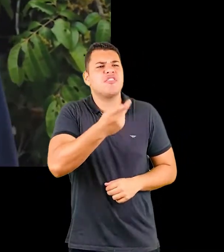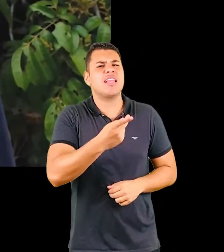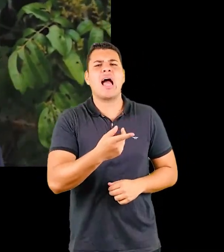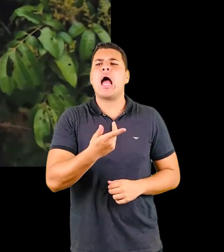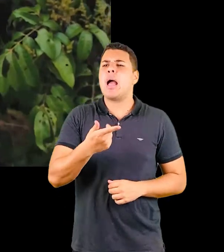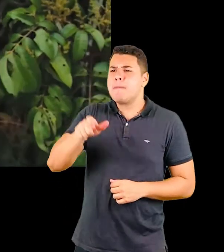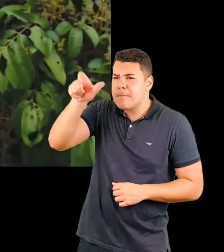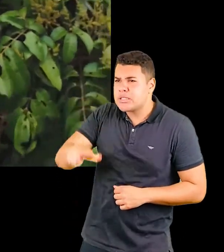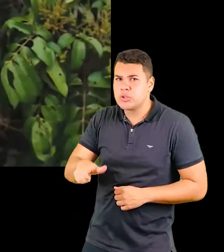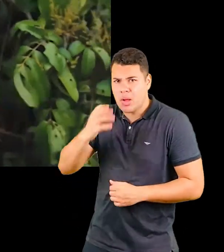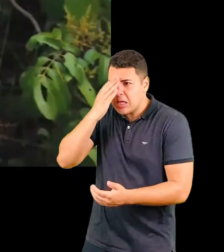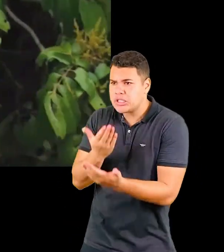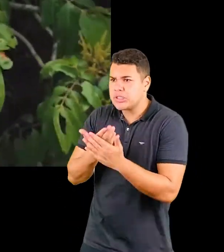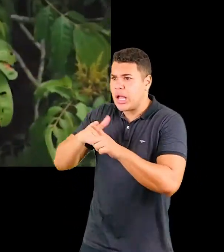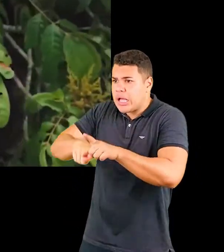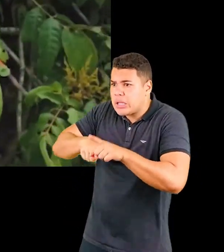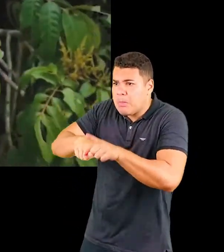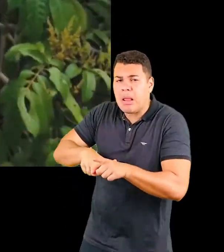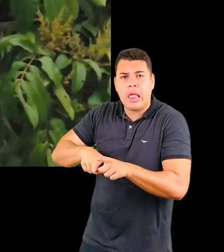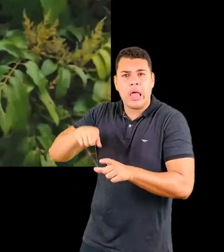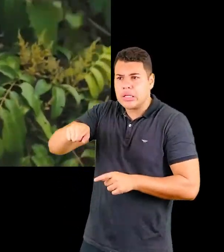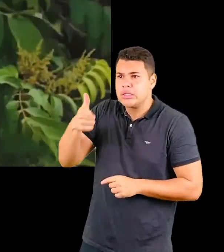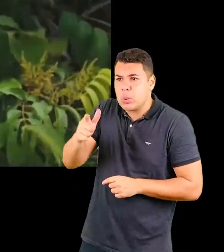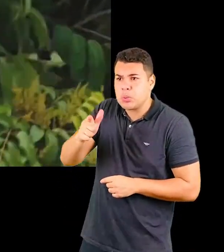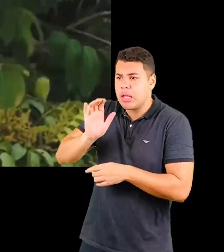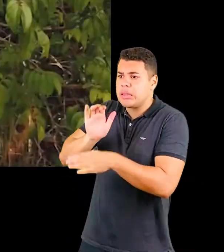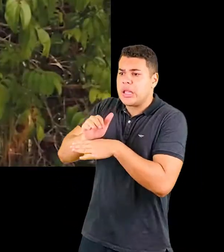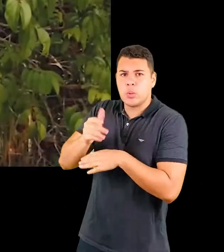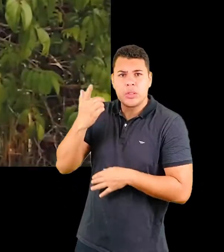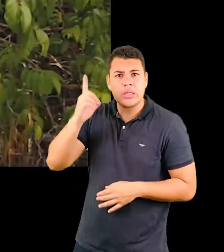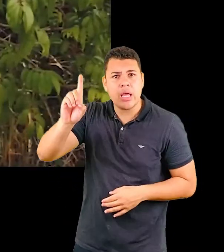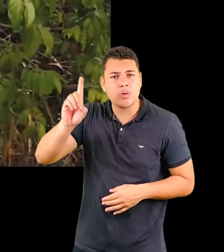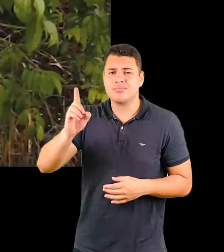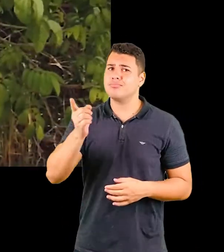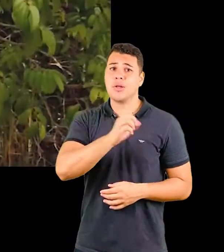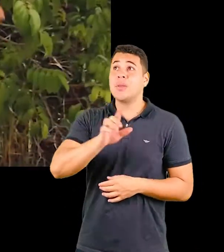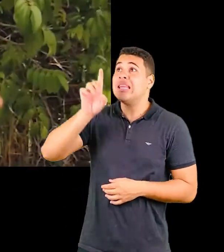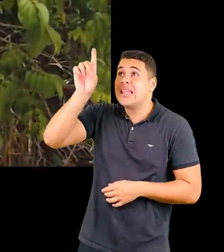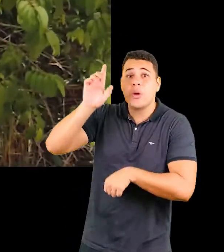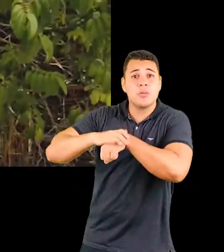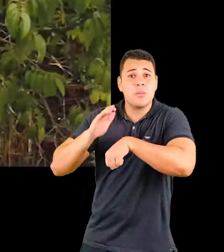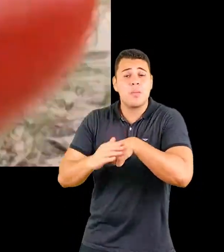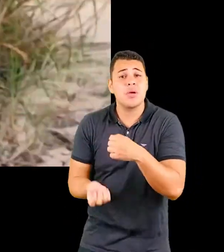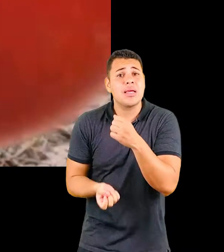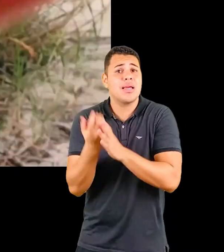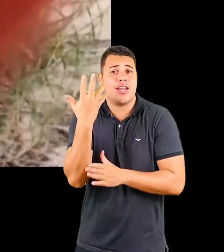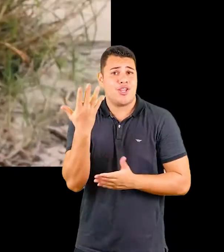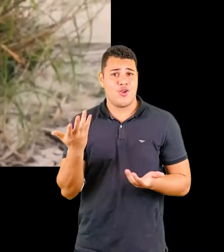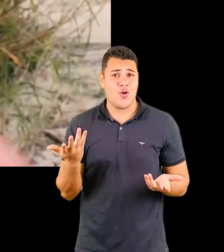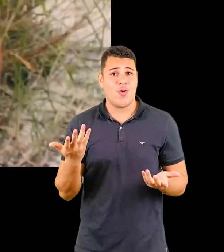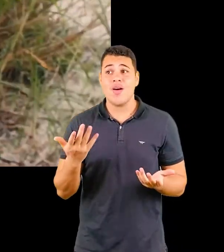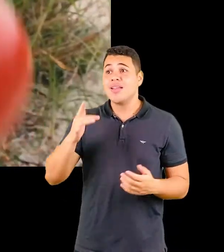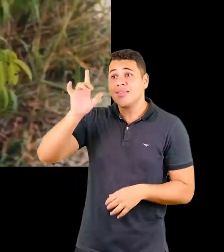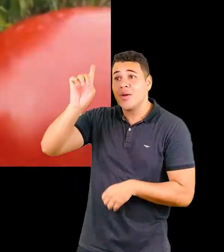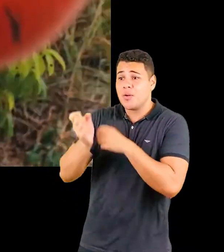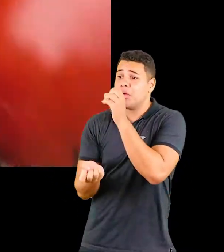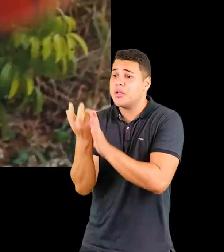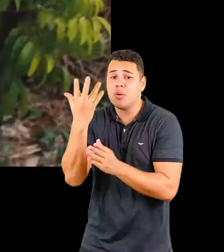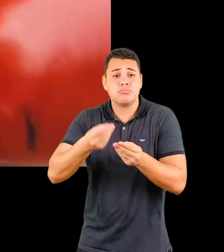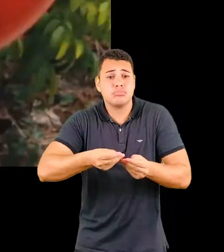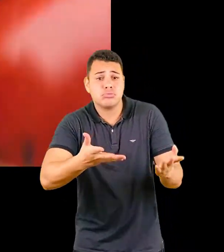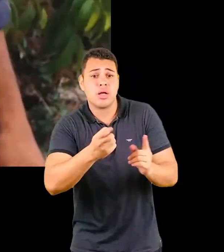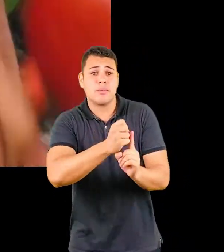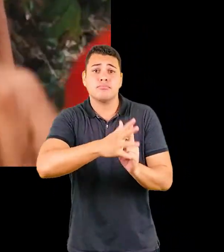Foi ele que nos trouxe essa existência. Foi ele que nos deu, né? Essa coisa pra que a gente venhamos cultuar.